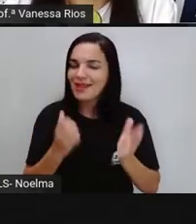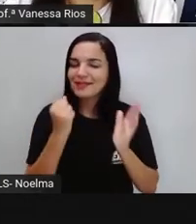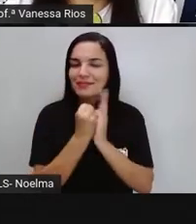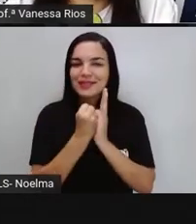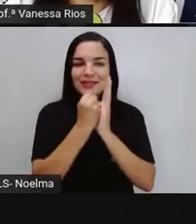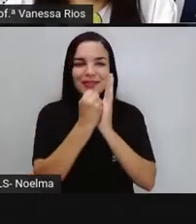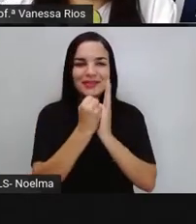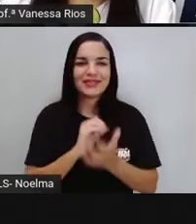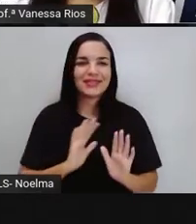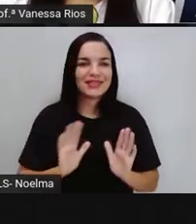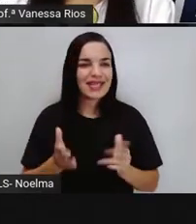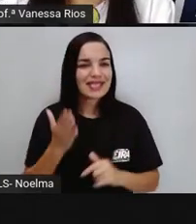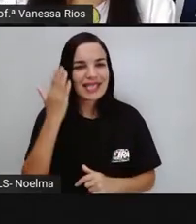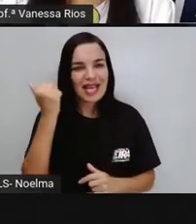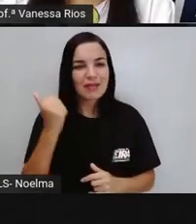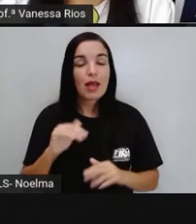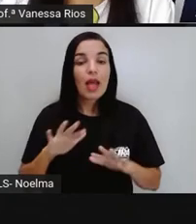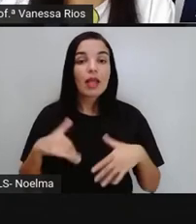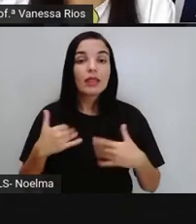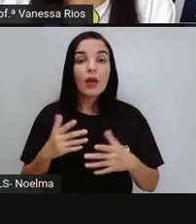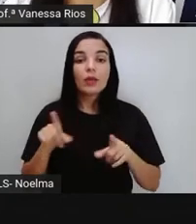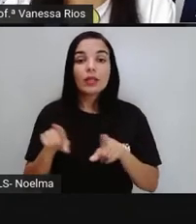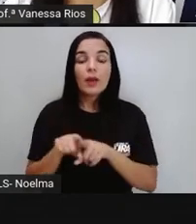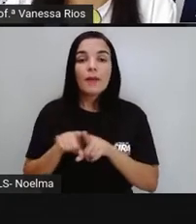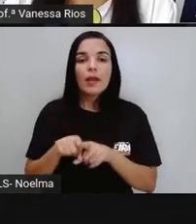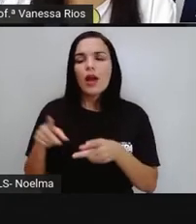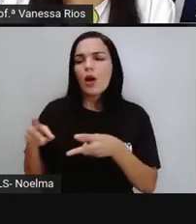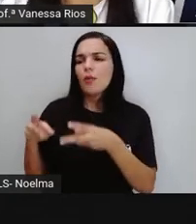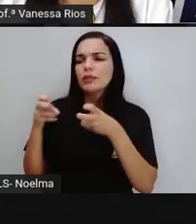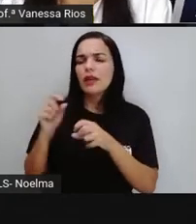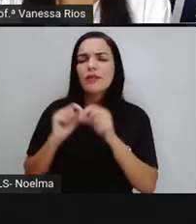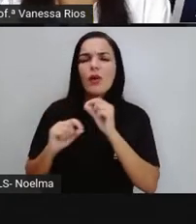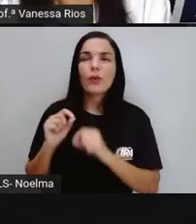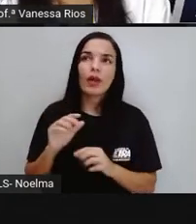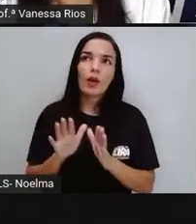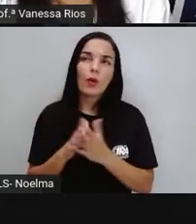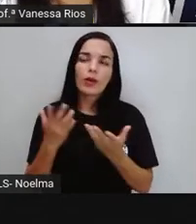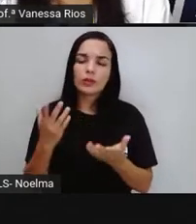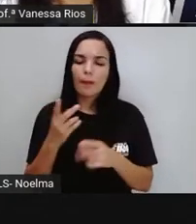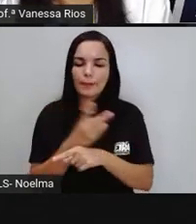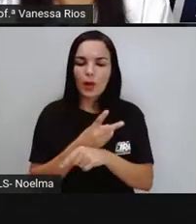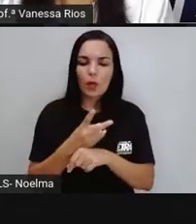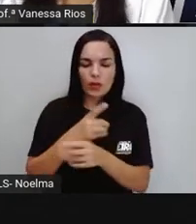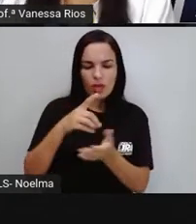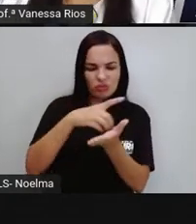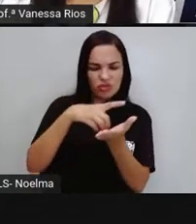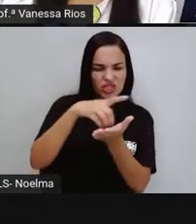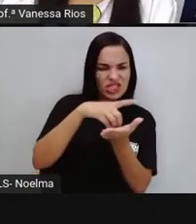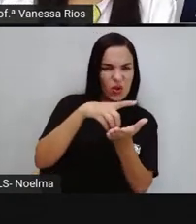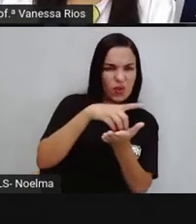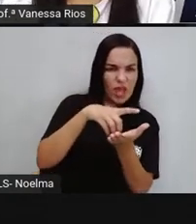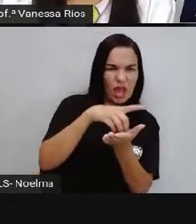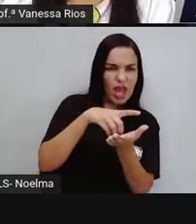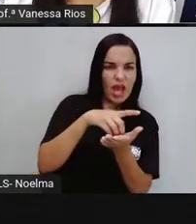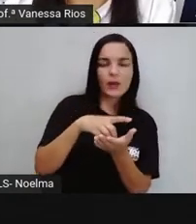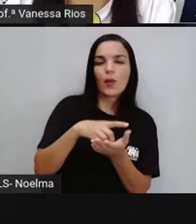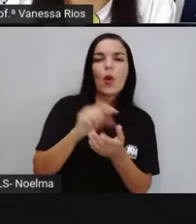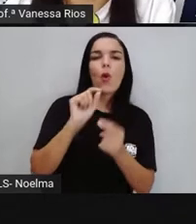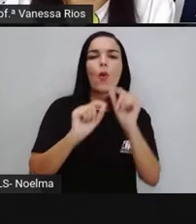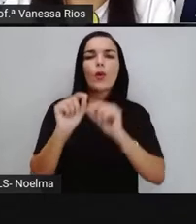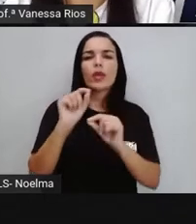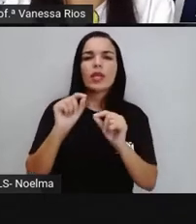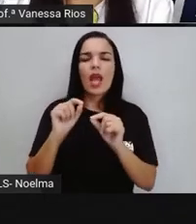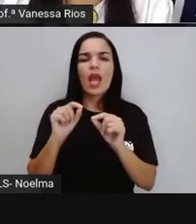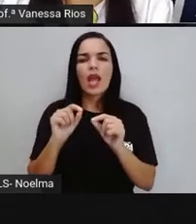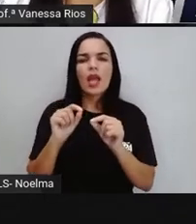é patrimônio. A gente já observou que quando procuramos no dicionário, não é? Procuramos a